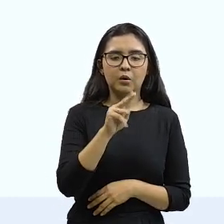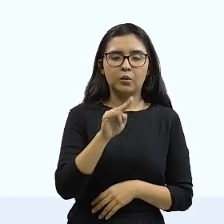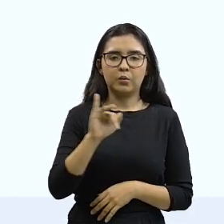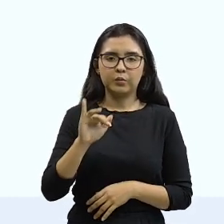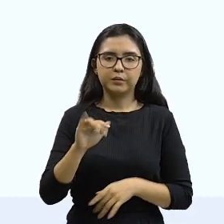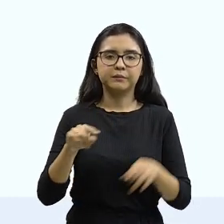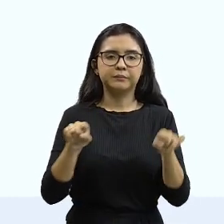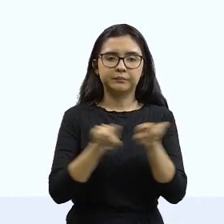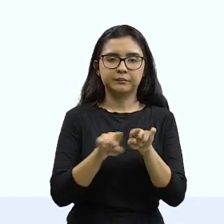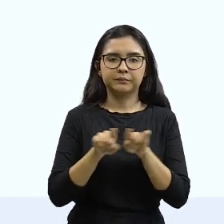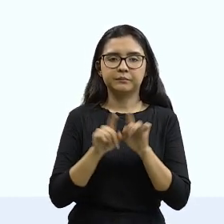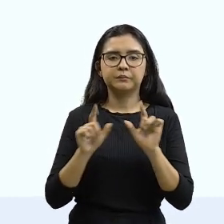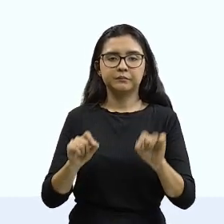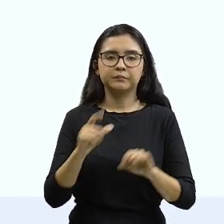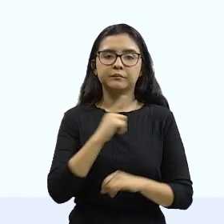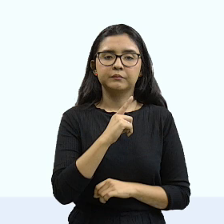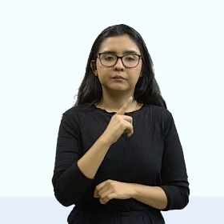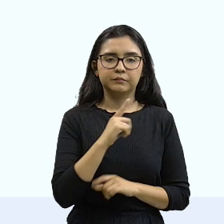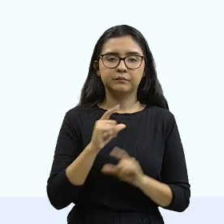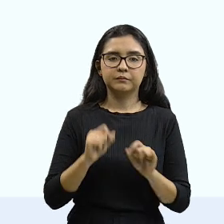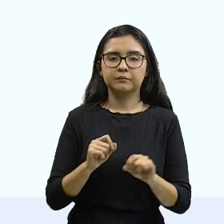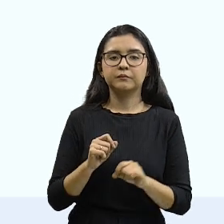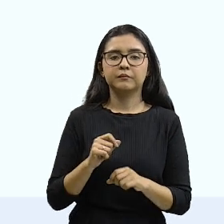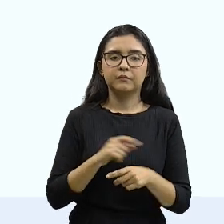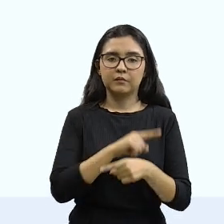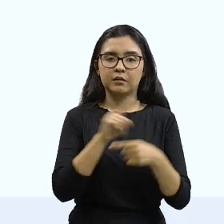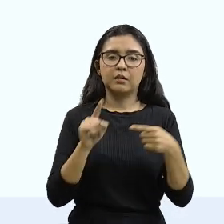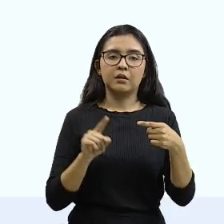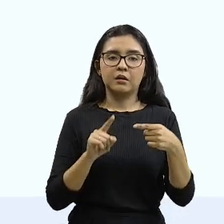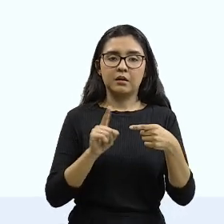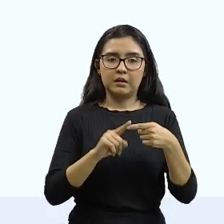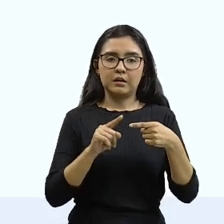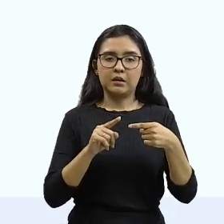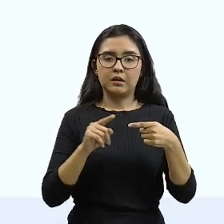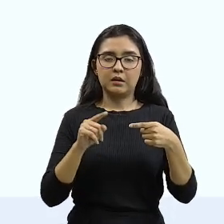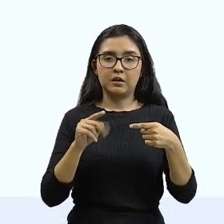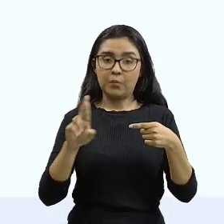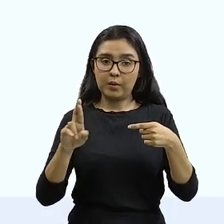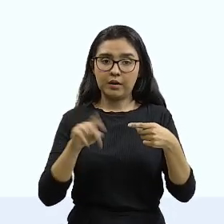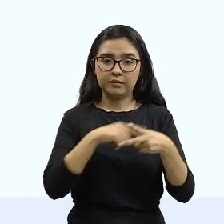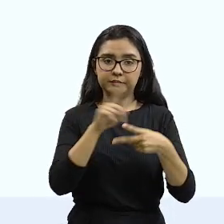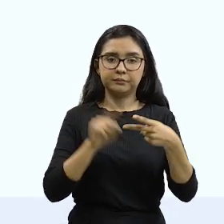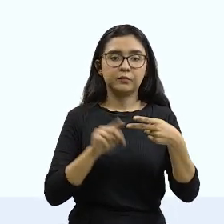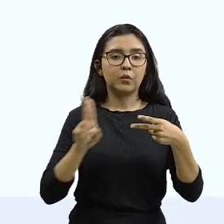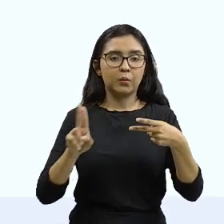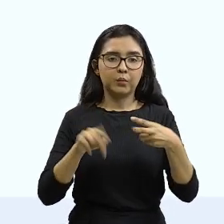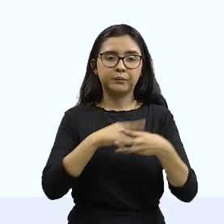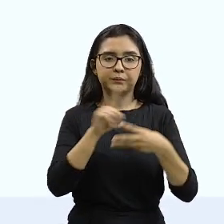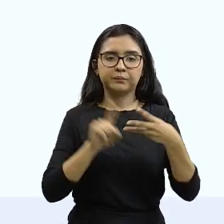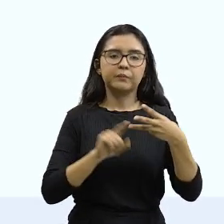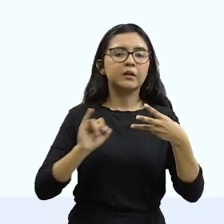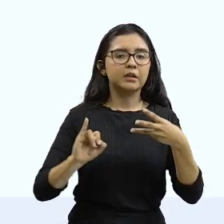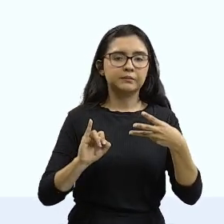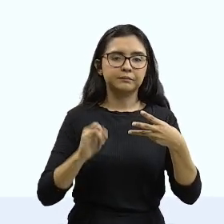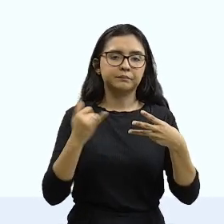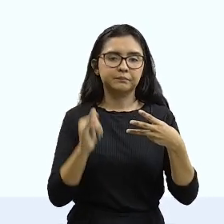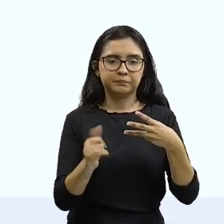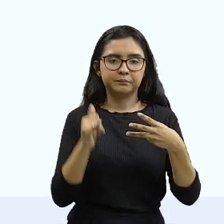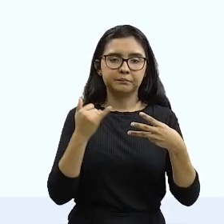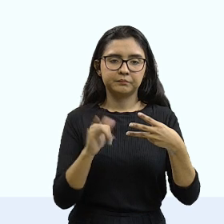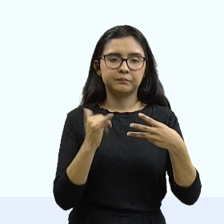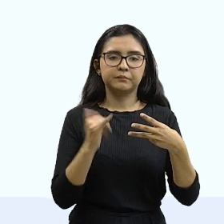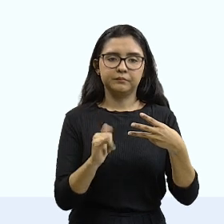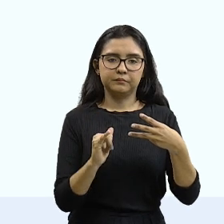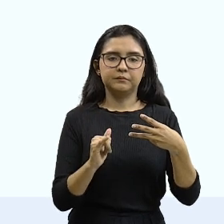ohm, tensão ou DDP, que é o apelido de tensão, dada em volts, e a corrente elétrica, que é dada